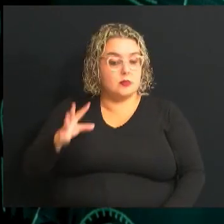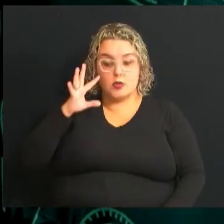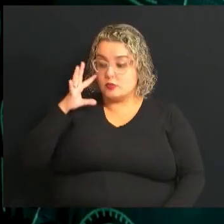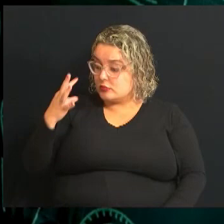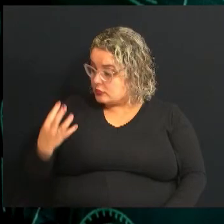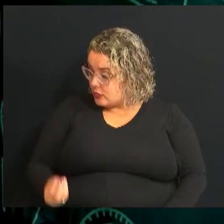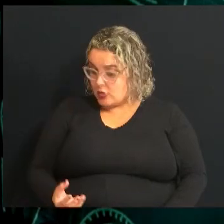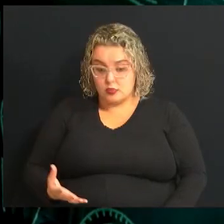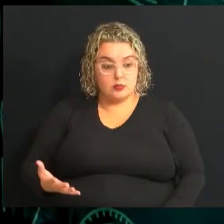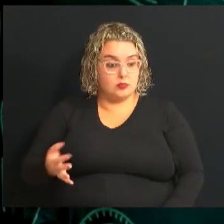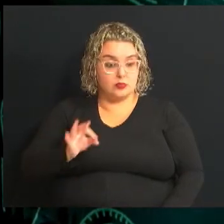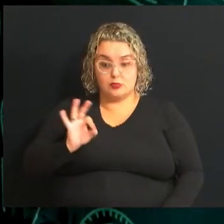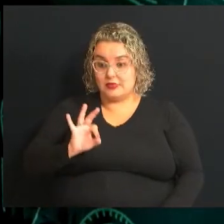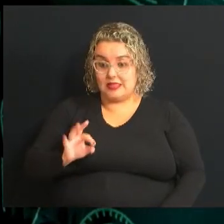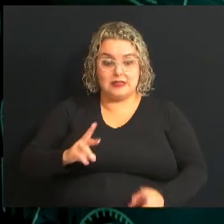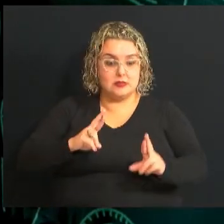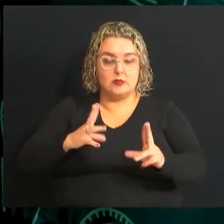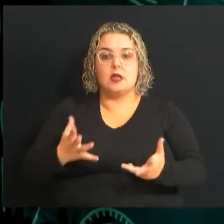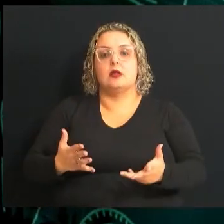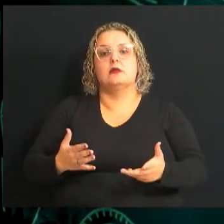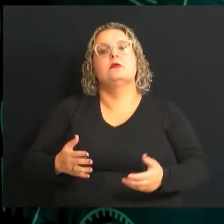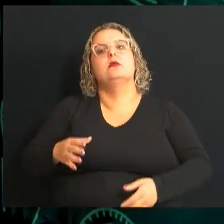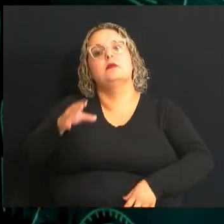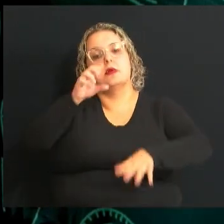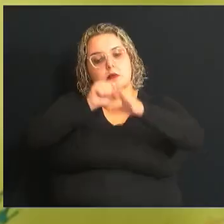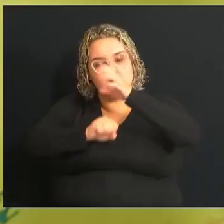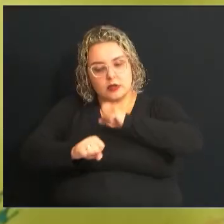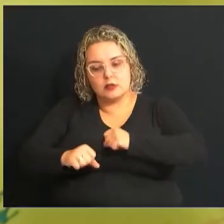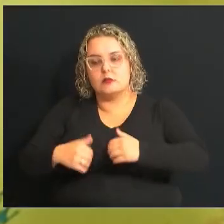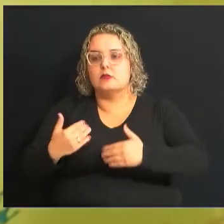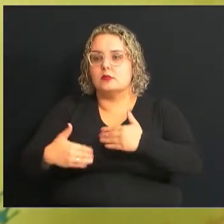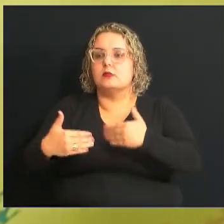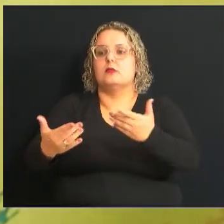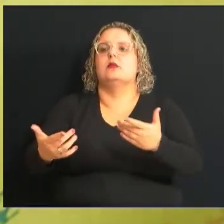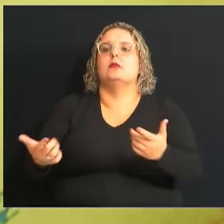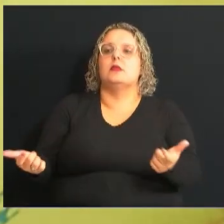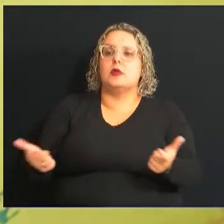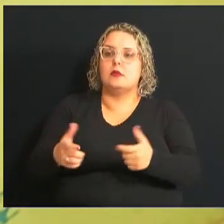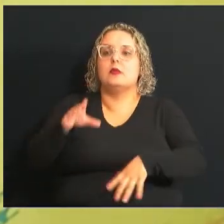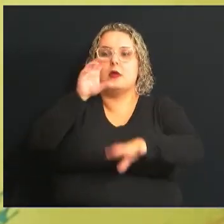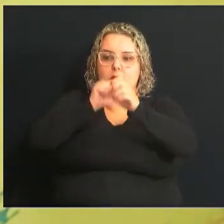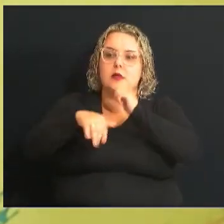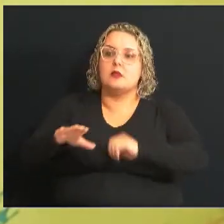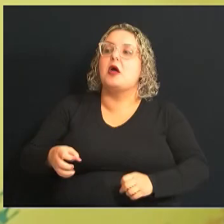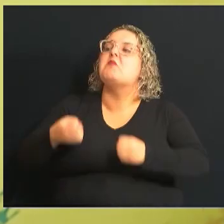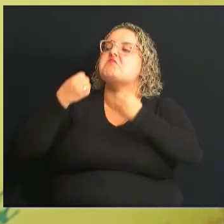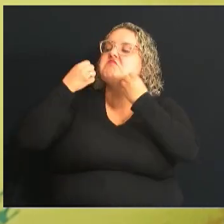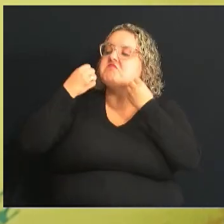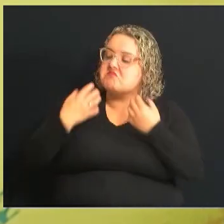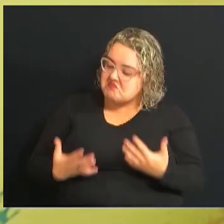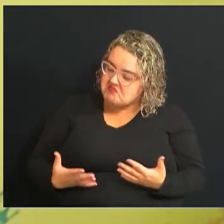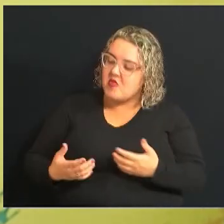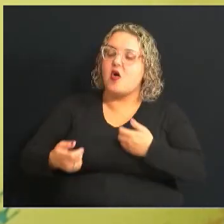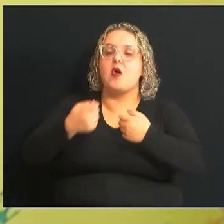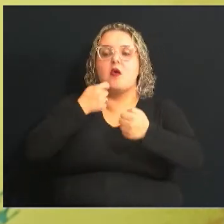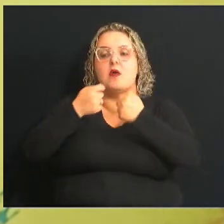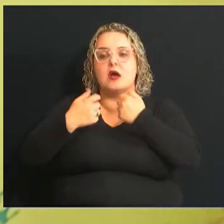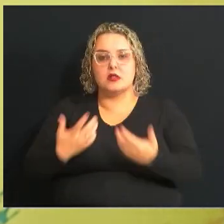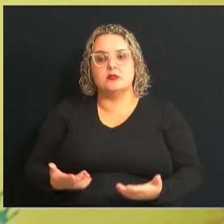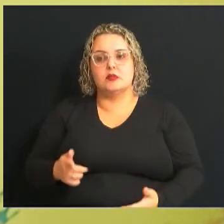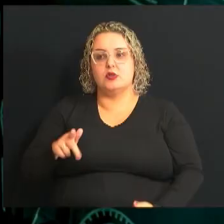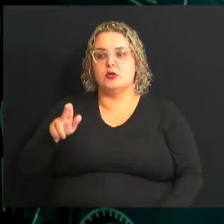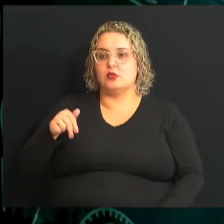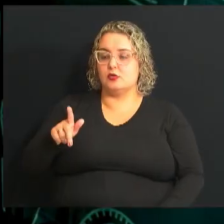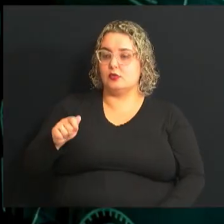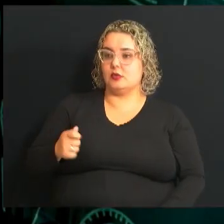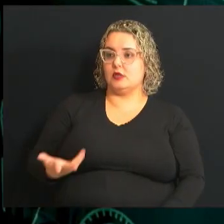ficando cada vez menos desconhecido, cada vez menos inesperado. Muito boa entrevista. Gunga,